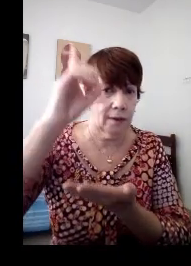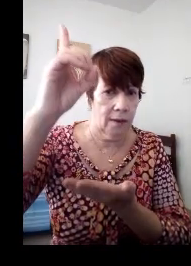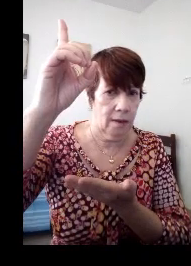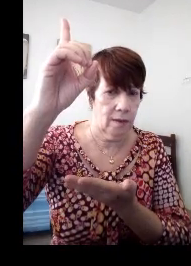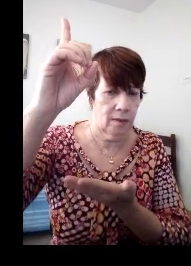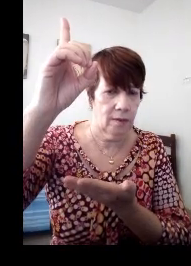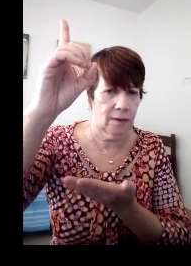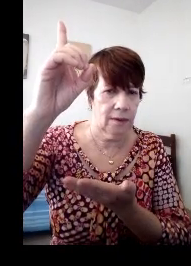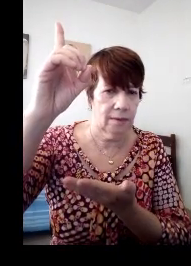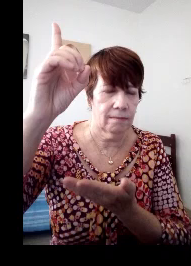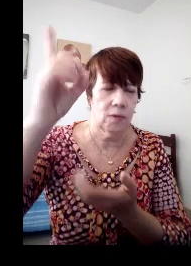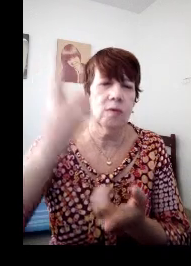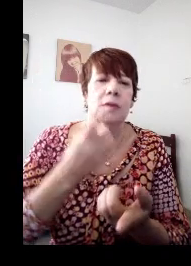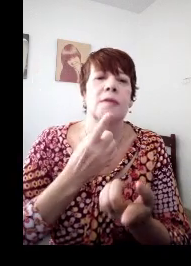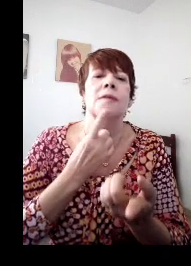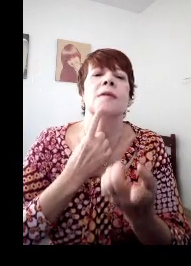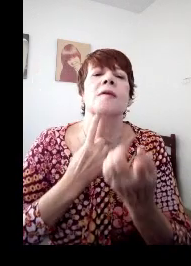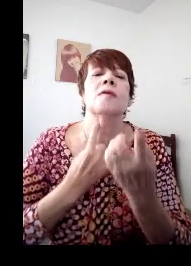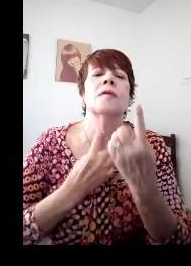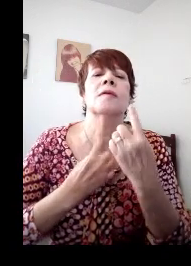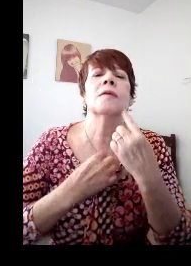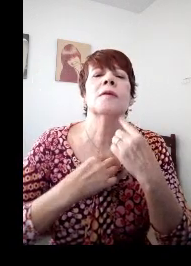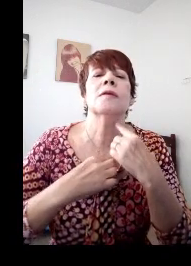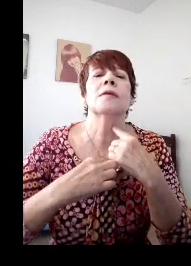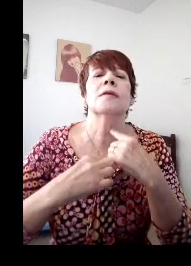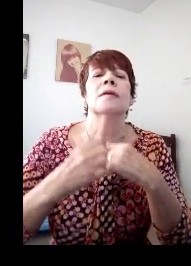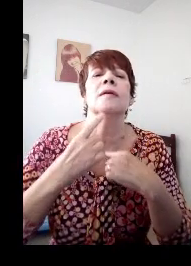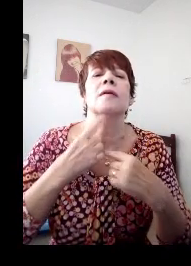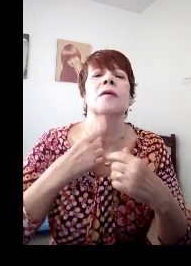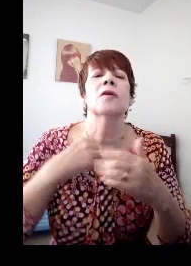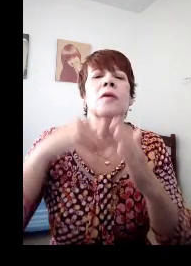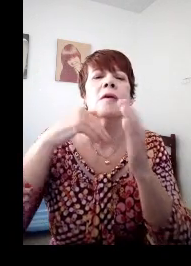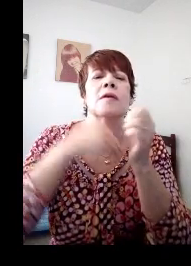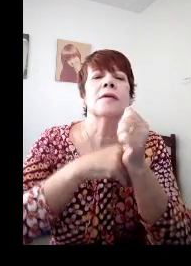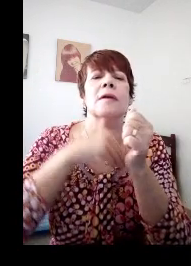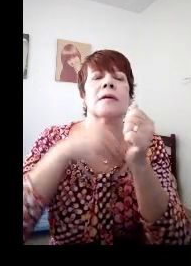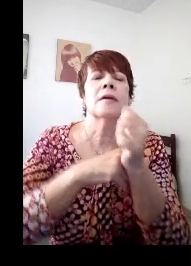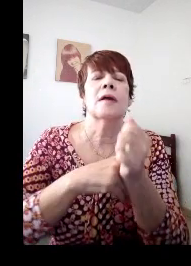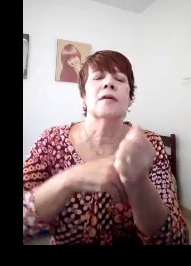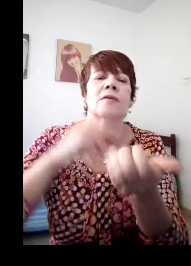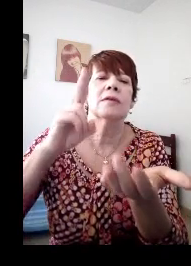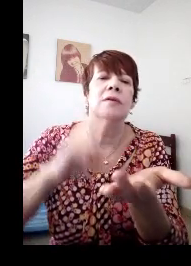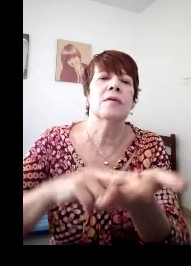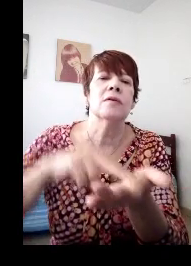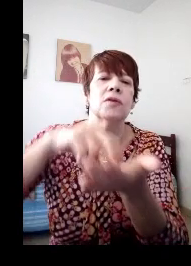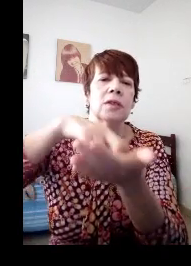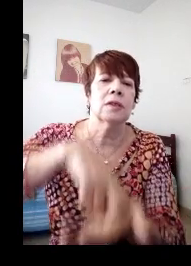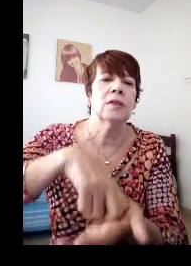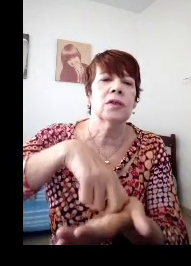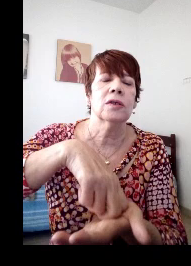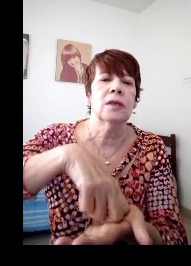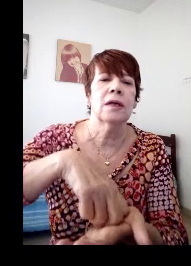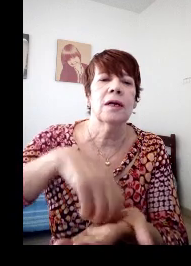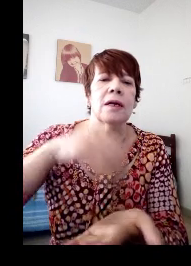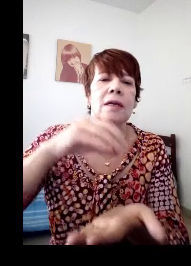tua malícia te castigará e a tua infidelidade